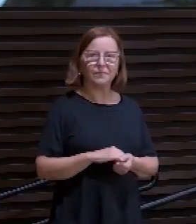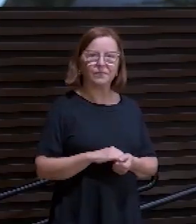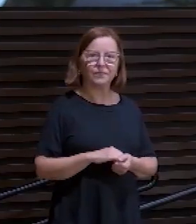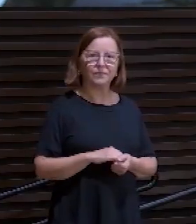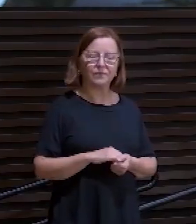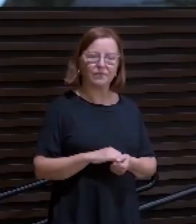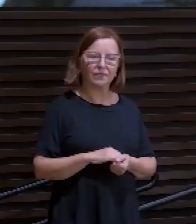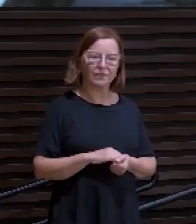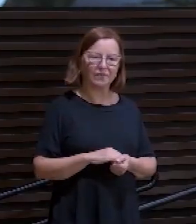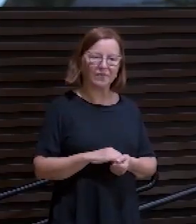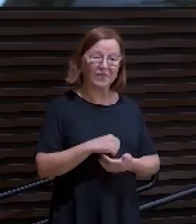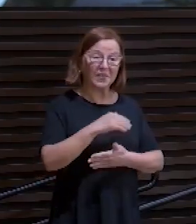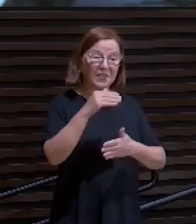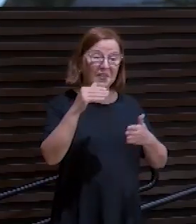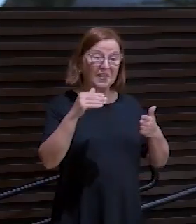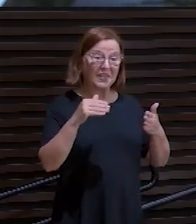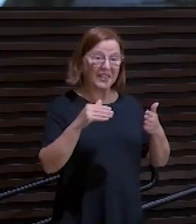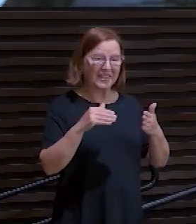todas